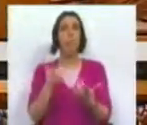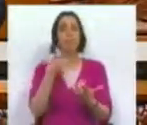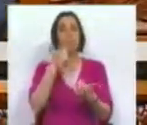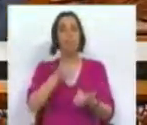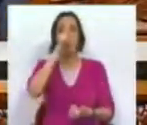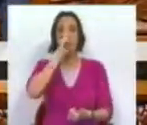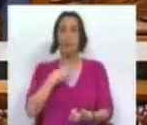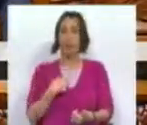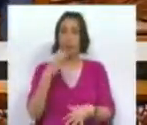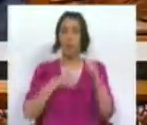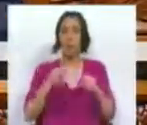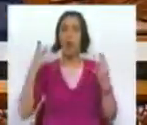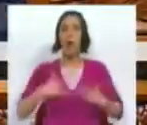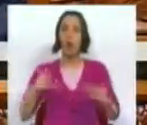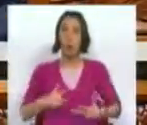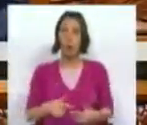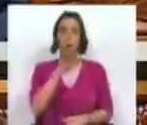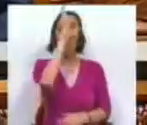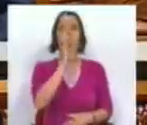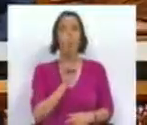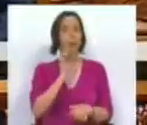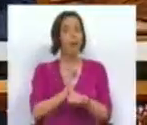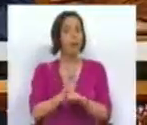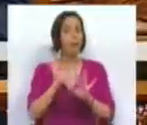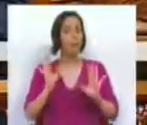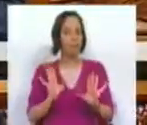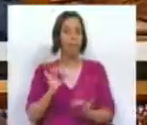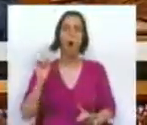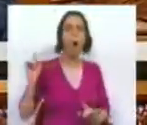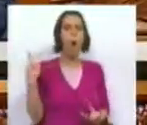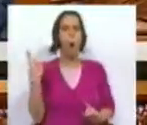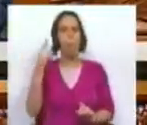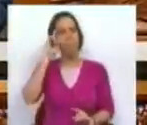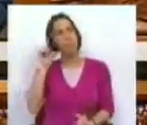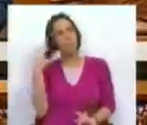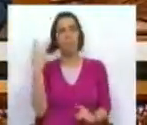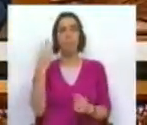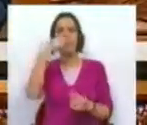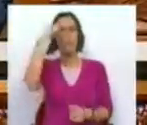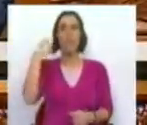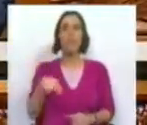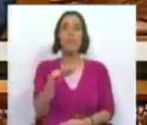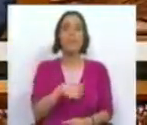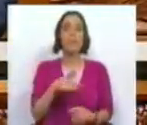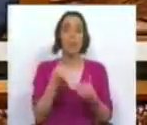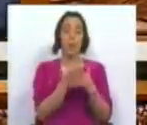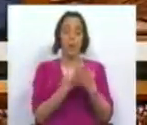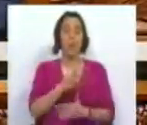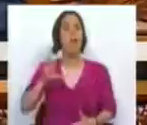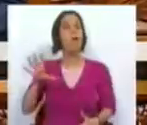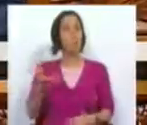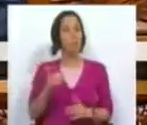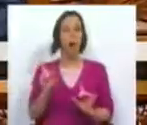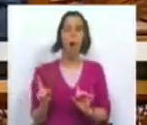muito bem nos recorda o Tribunal de Contas, o Governo de então deveria ter presente a difícil situação económica do